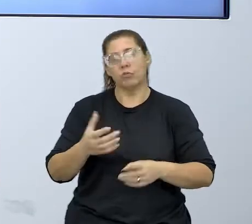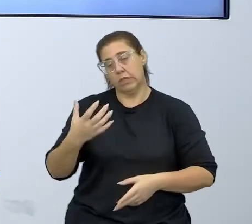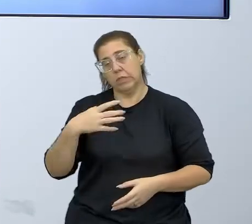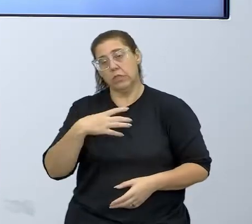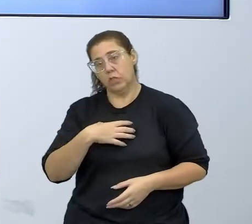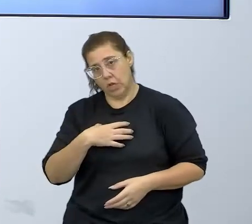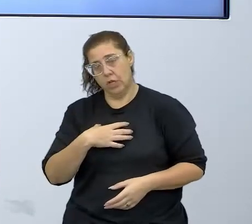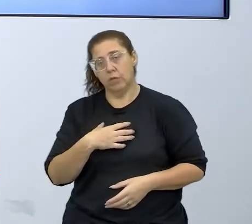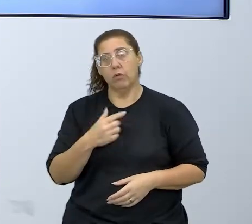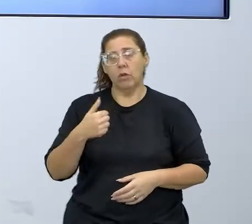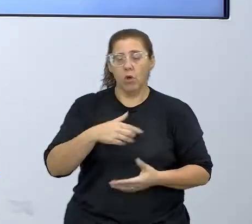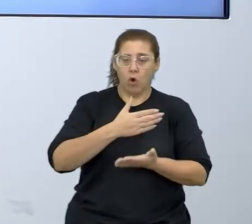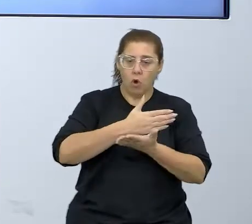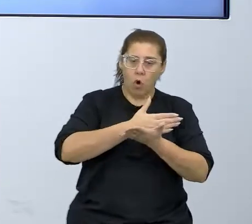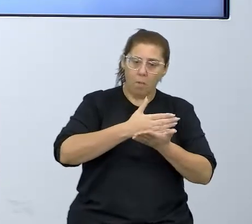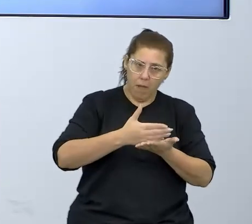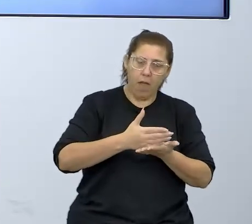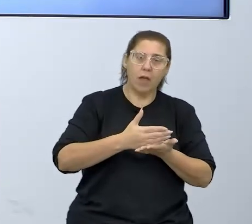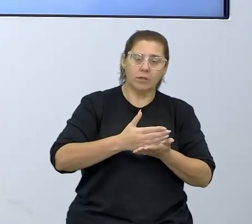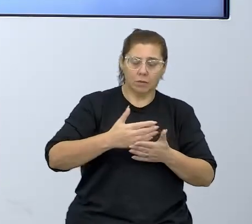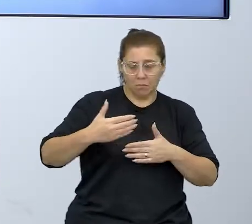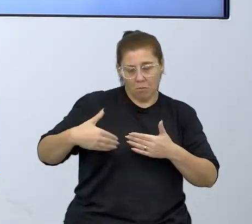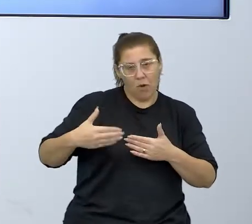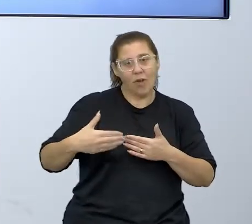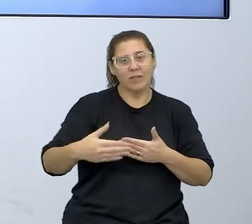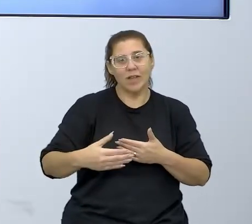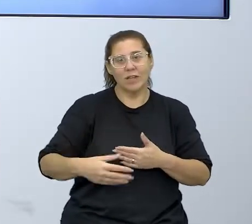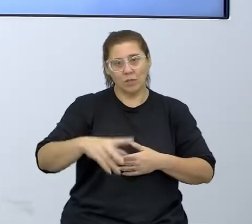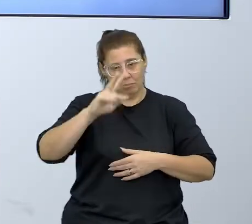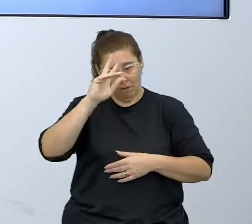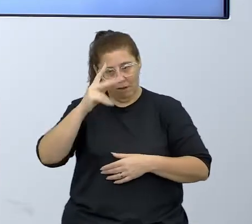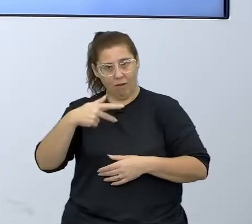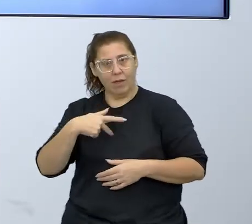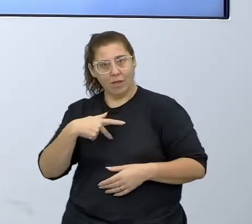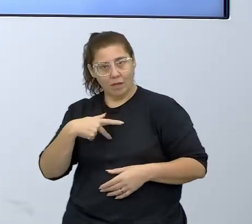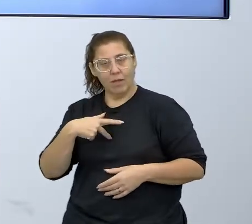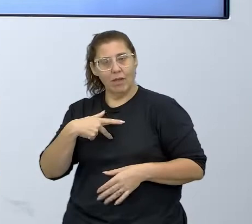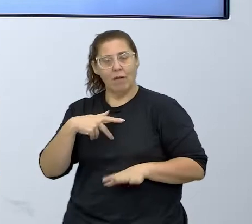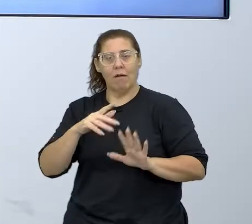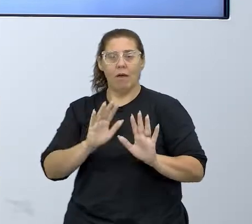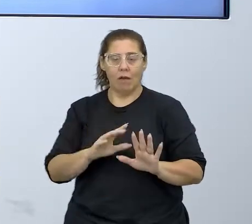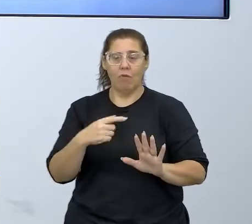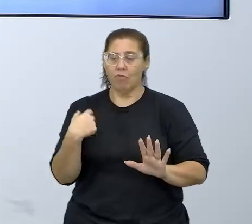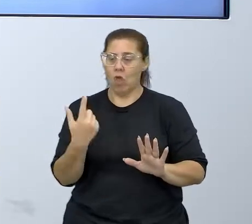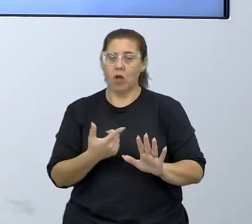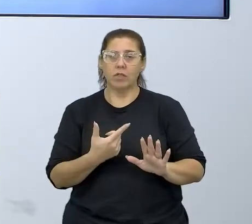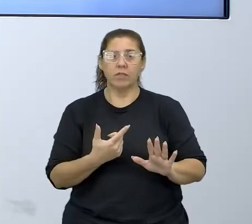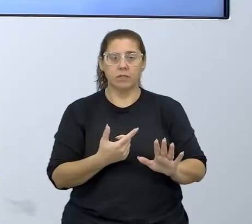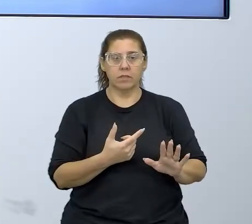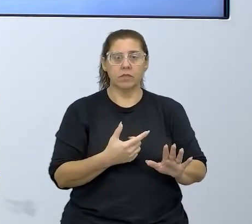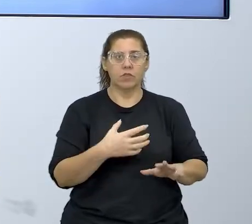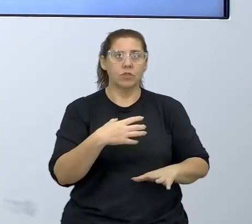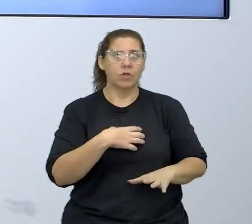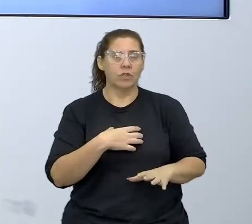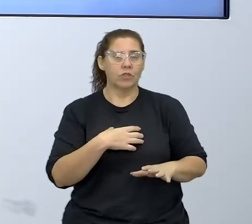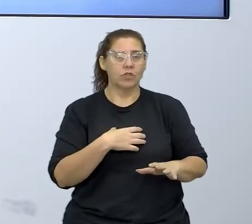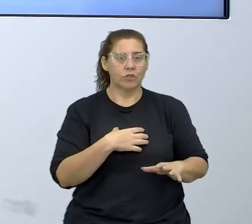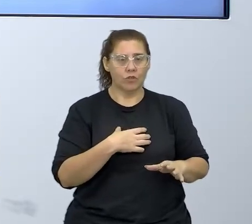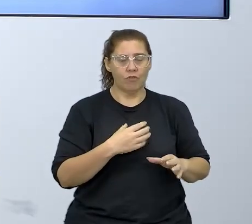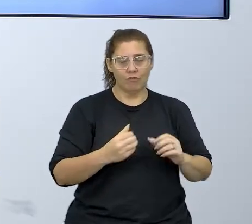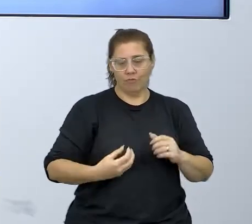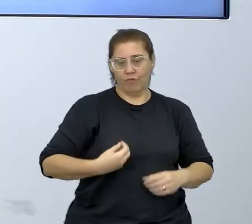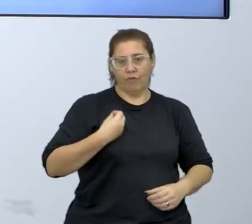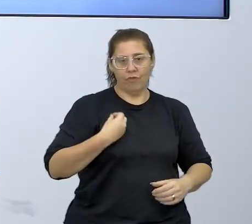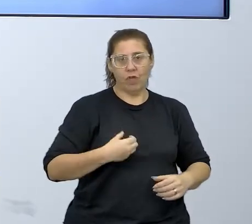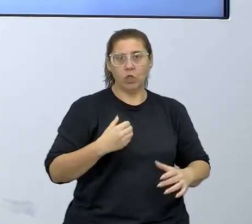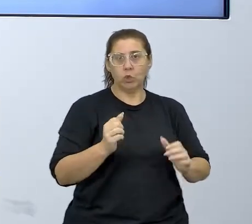de que por mais que a gente já comece num processo de individualização pessoal, a nossa estrutura de convivência ainda é muito focada